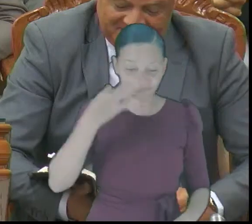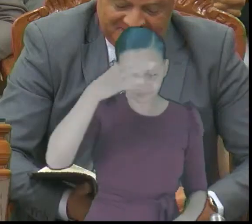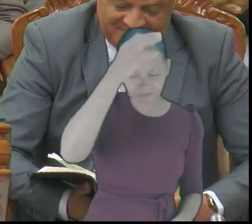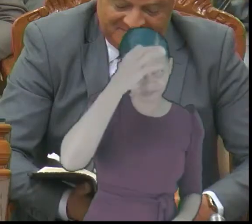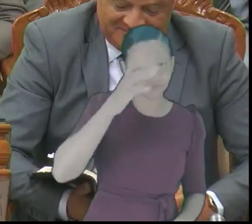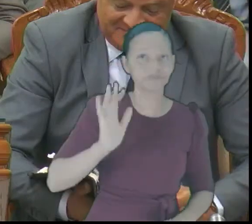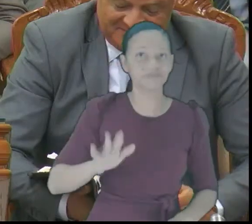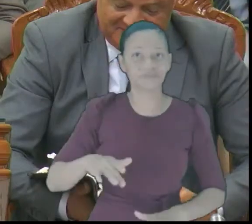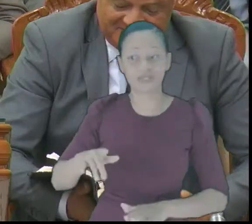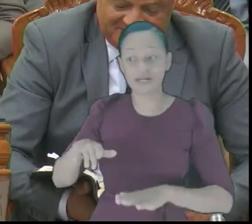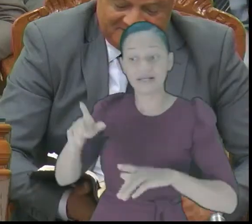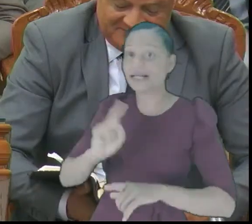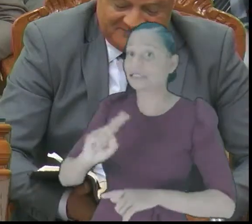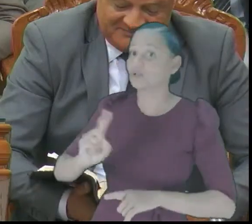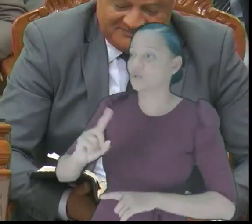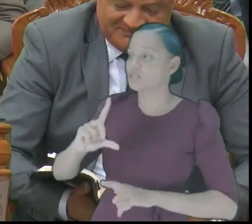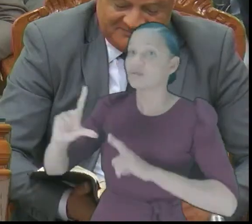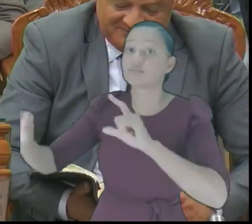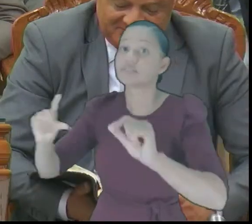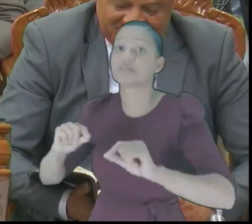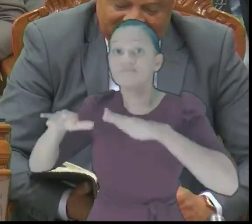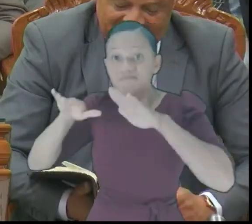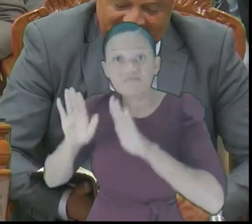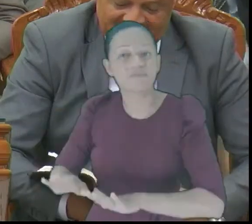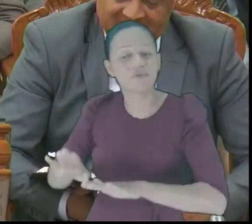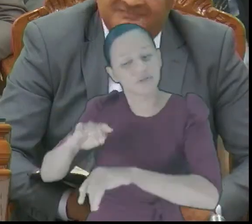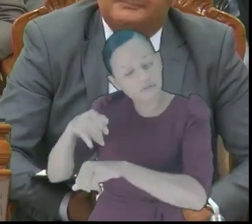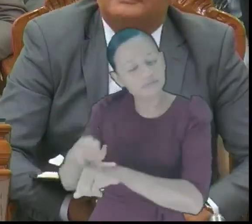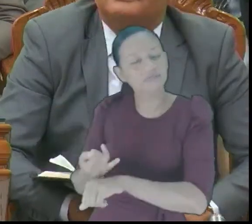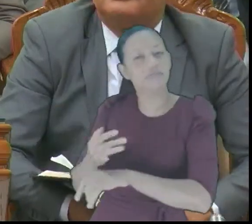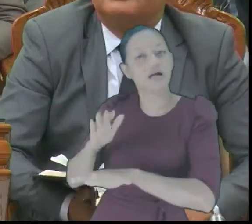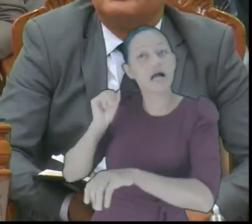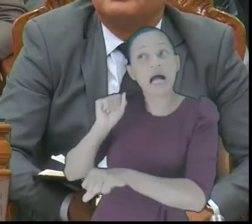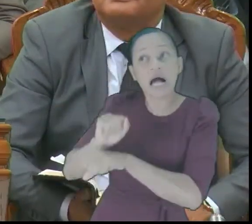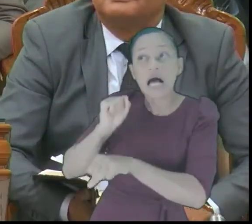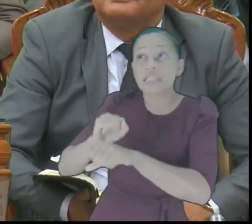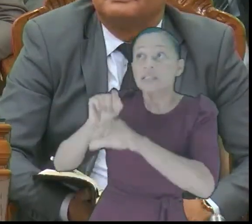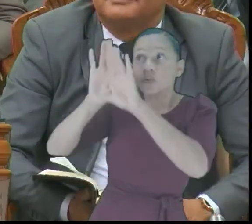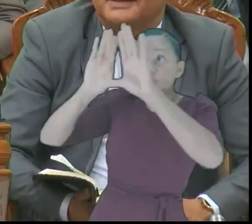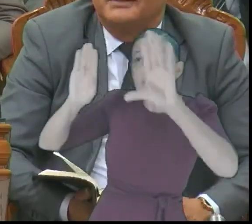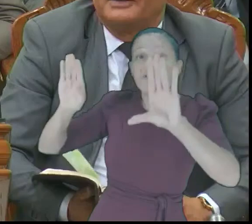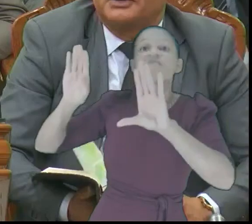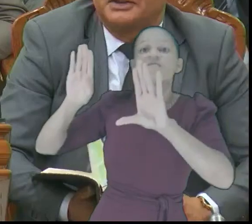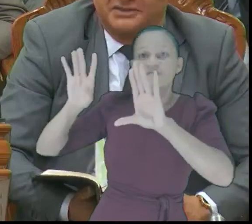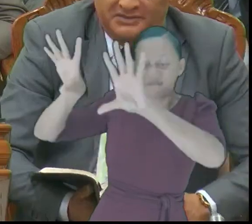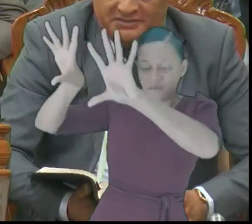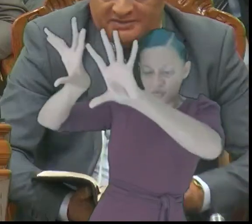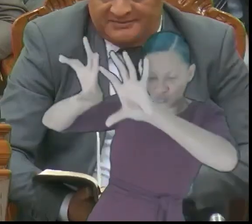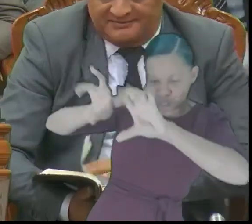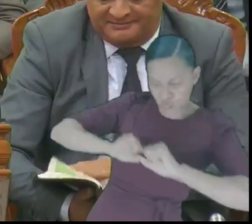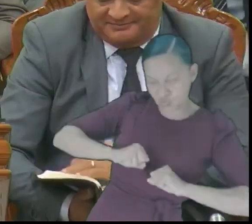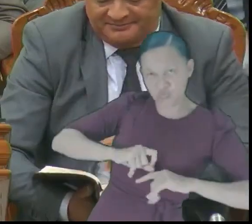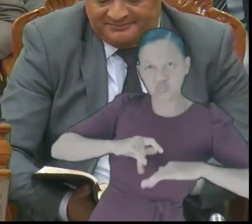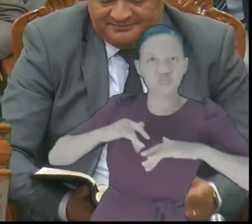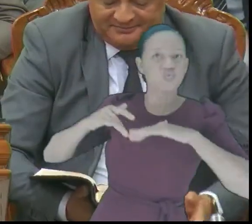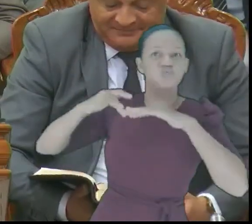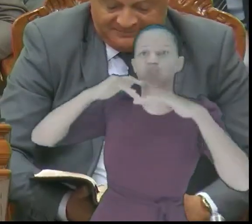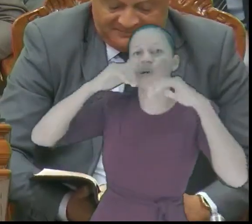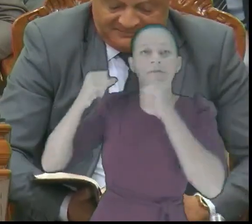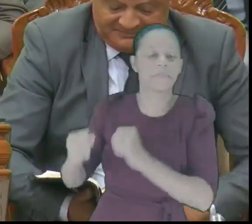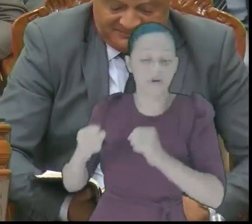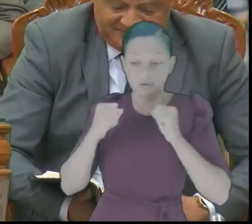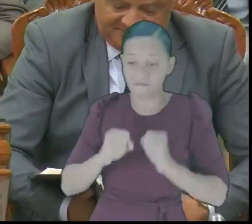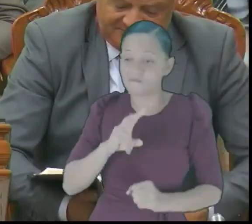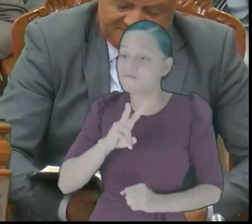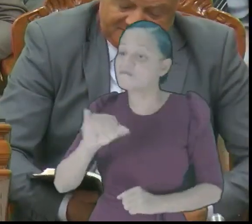agora não saiam de ficar em Jerusalém até que do alto sejais de poder. Virá